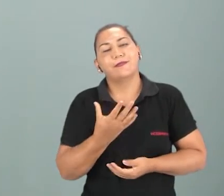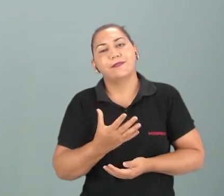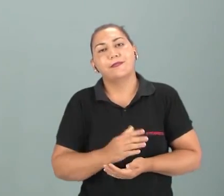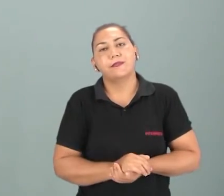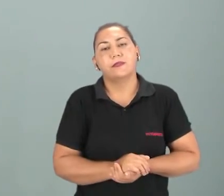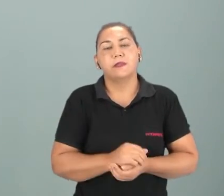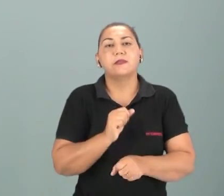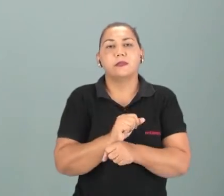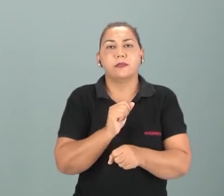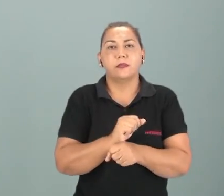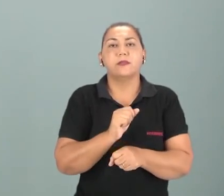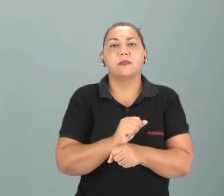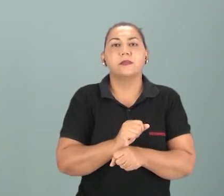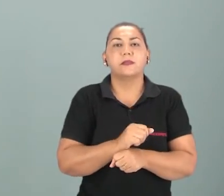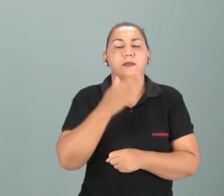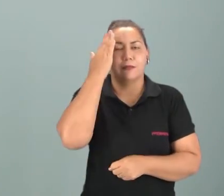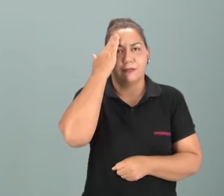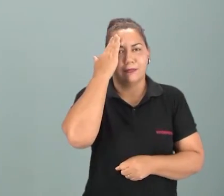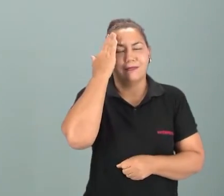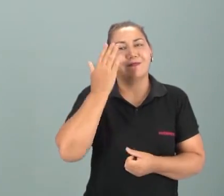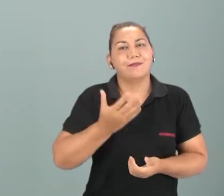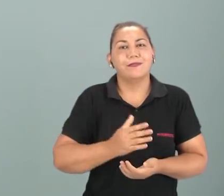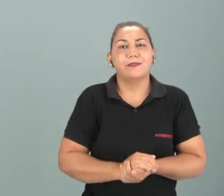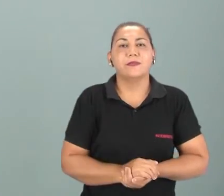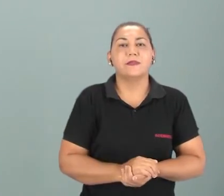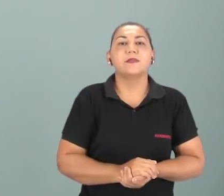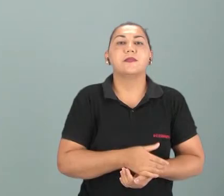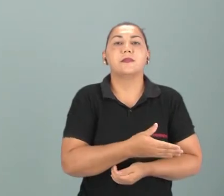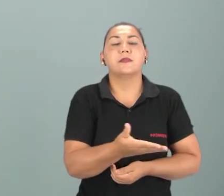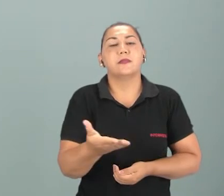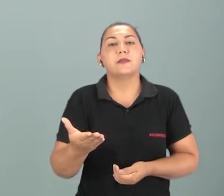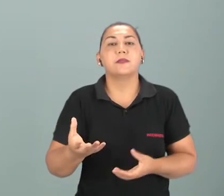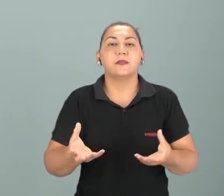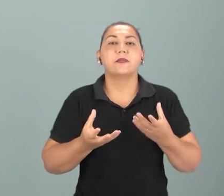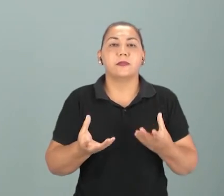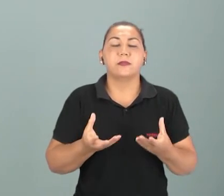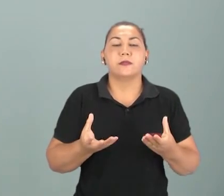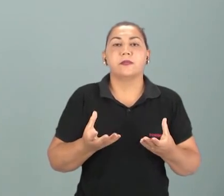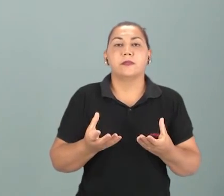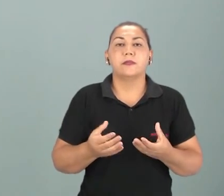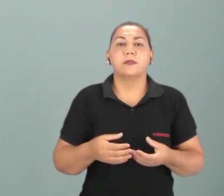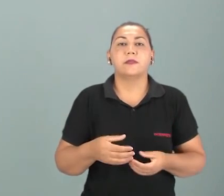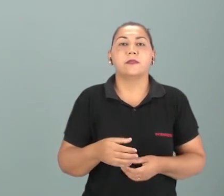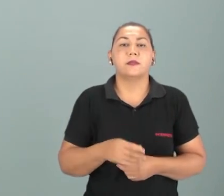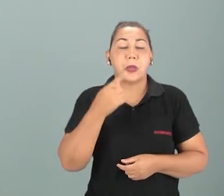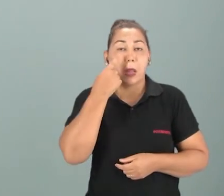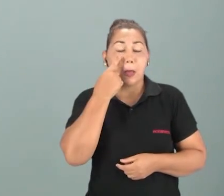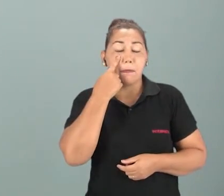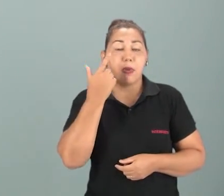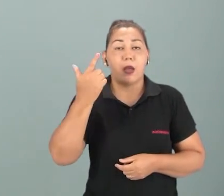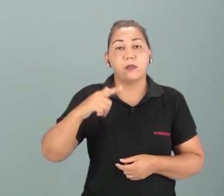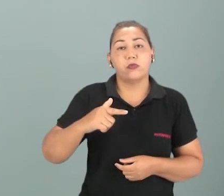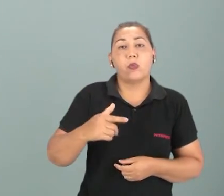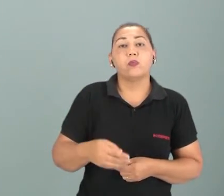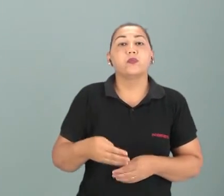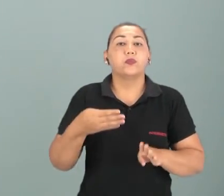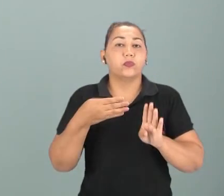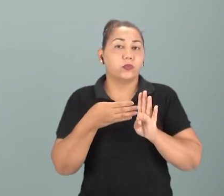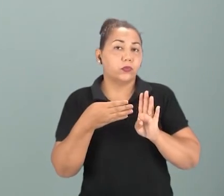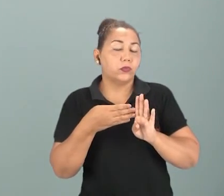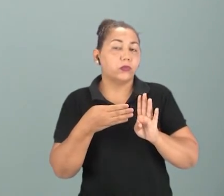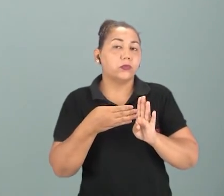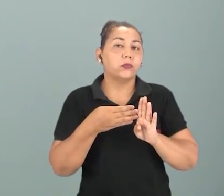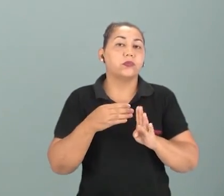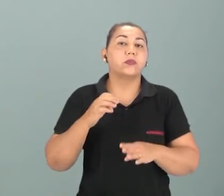pessoal, eu espero que vocês tenham compreendido. Se vocês quiserem ter acesso novamente a essa aula e a mais conteúdos referentes ao conteúdo